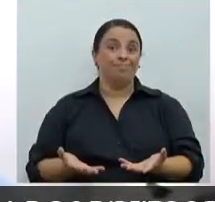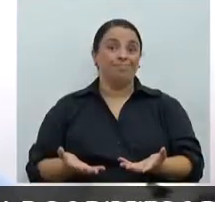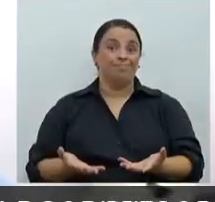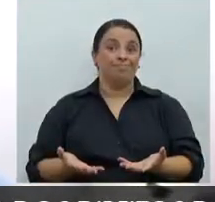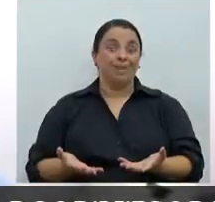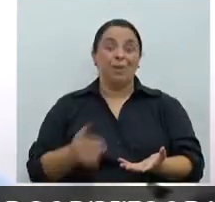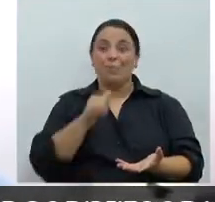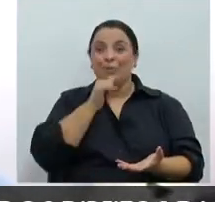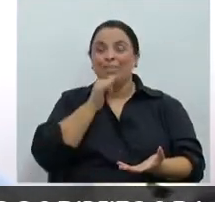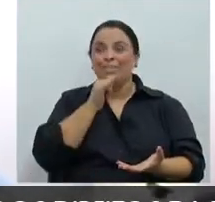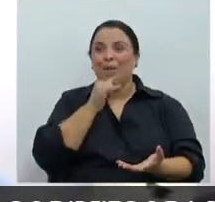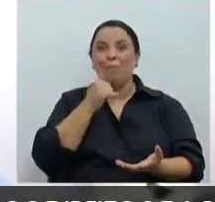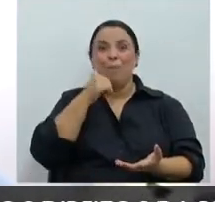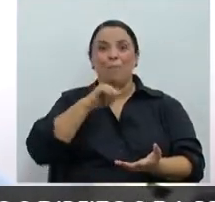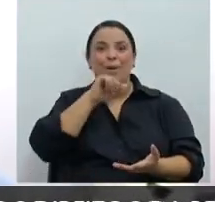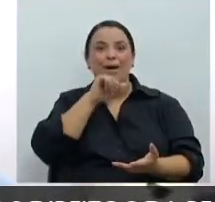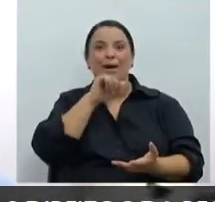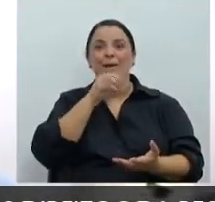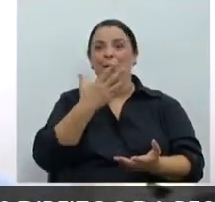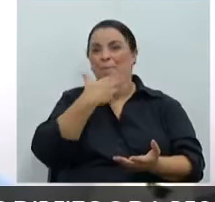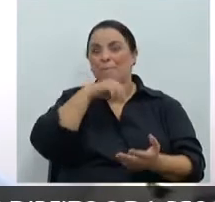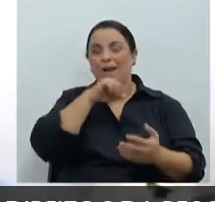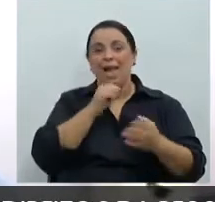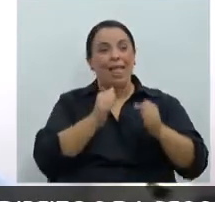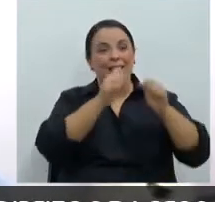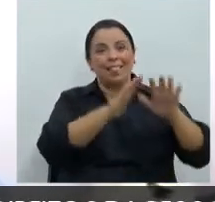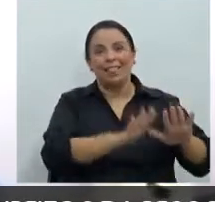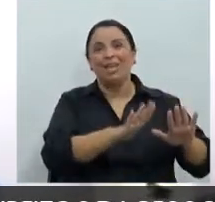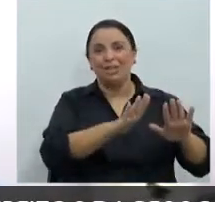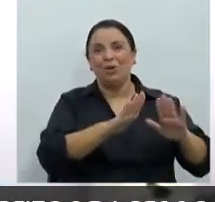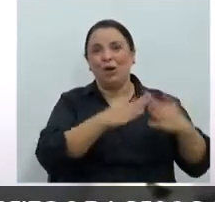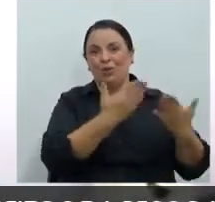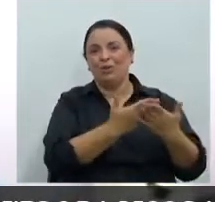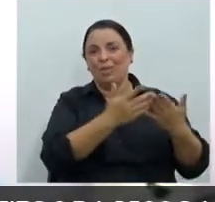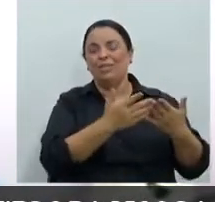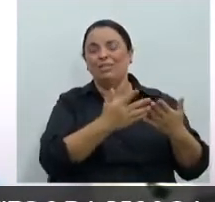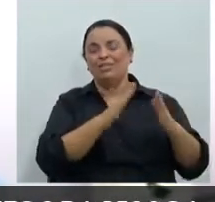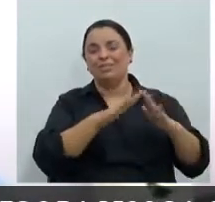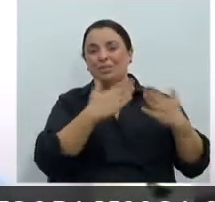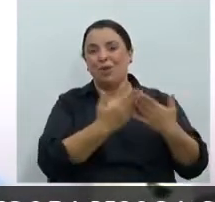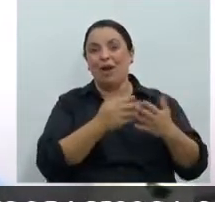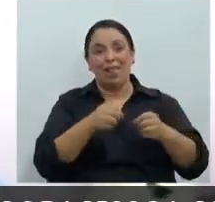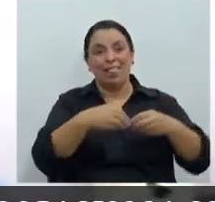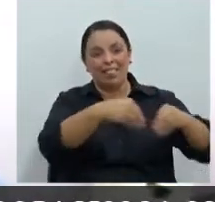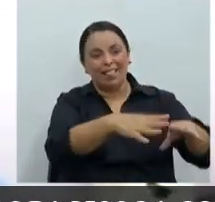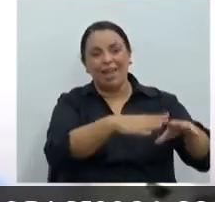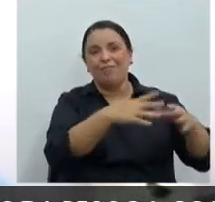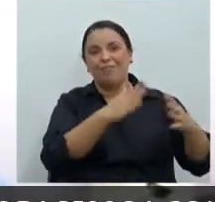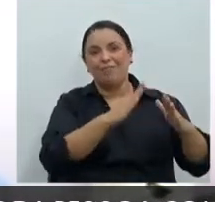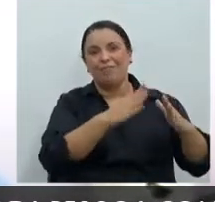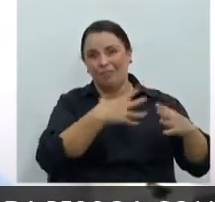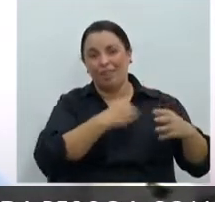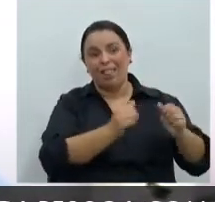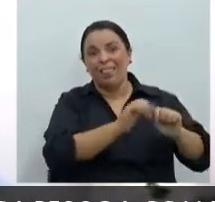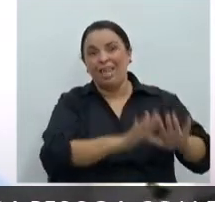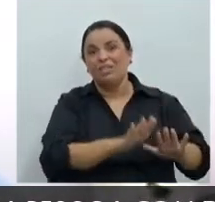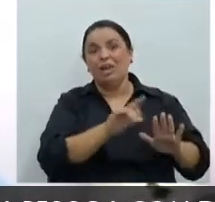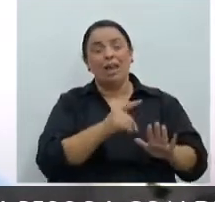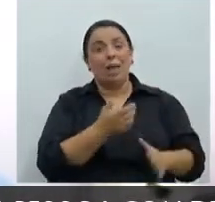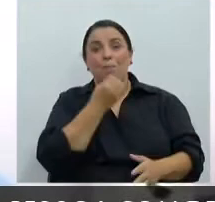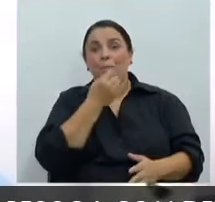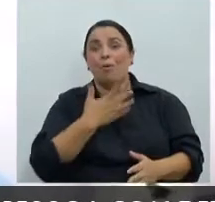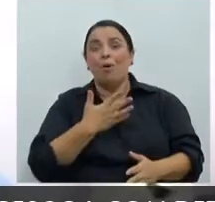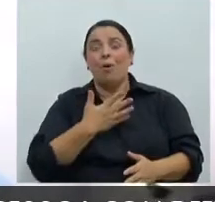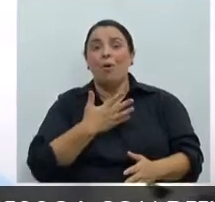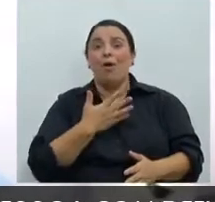mães, para os pais saírem para trabalhar, porque eles mais perdem, tá? Esse tempo integral. Eu tenho mães aqui que reclamam que tem filho na escola regular comum, que está